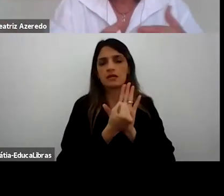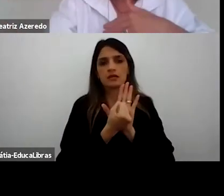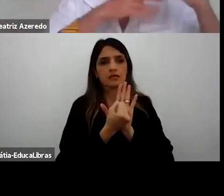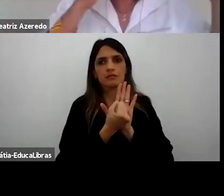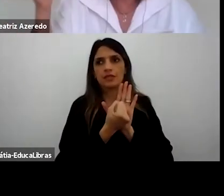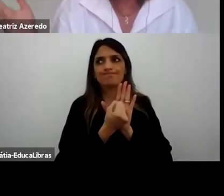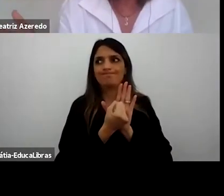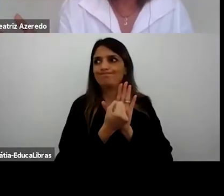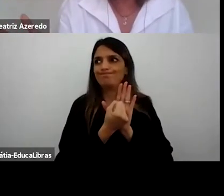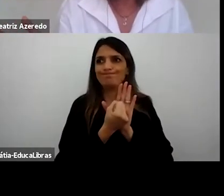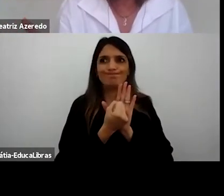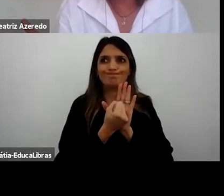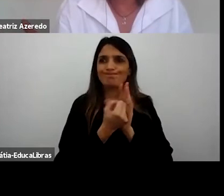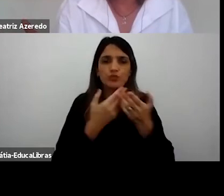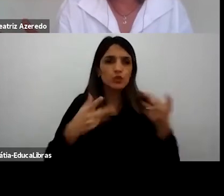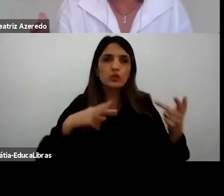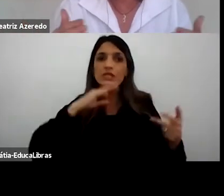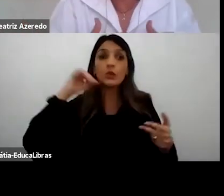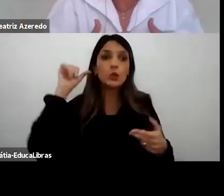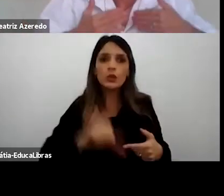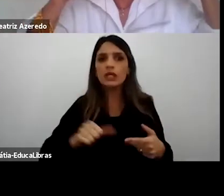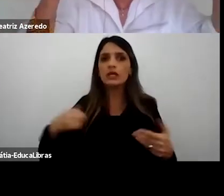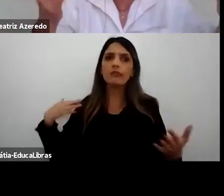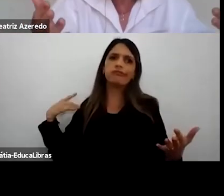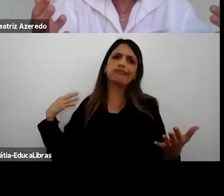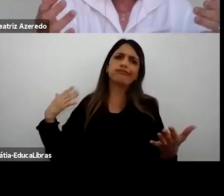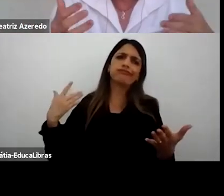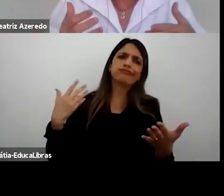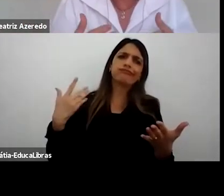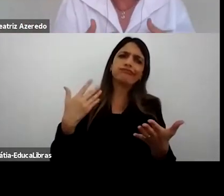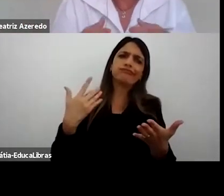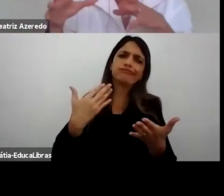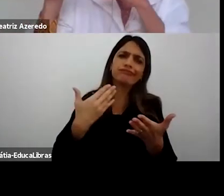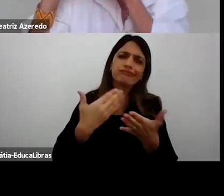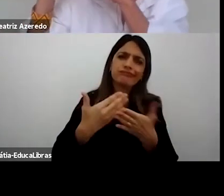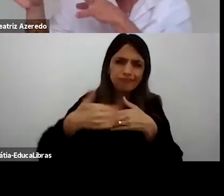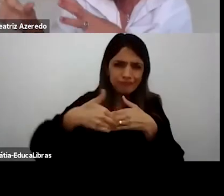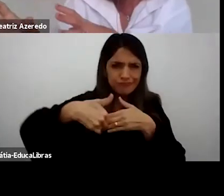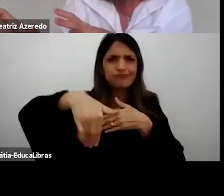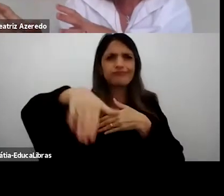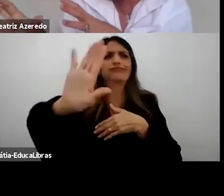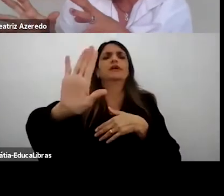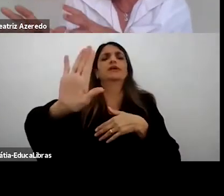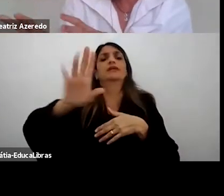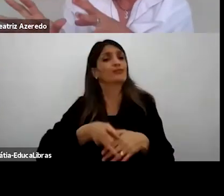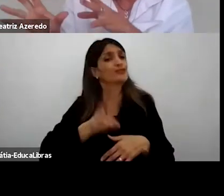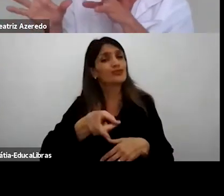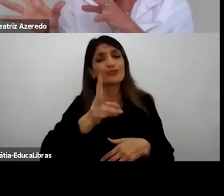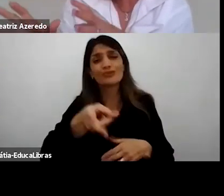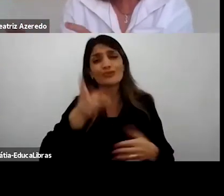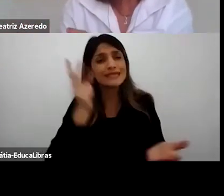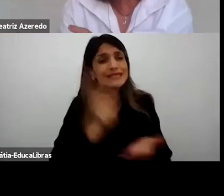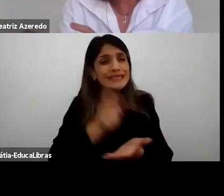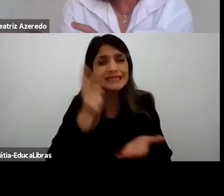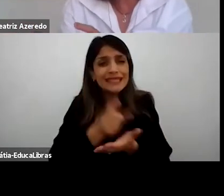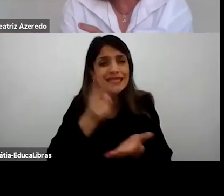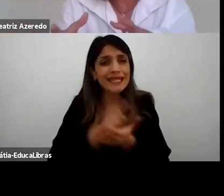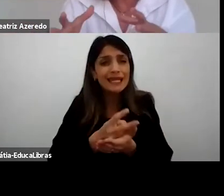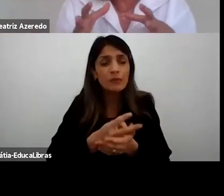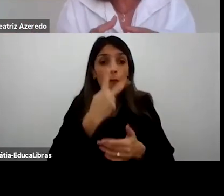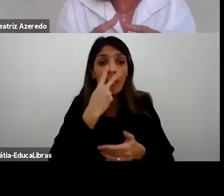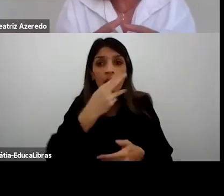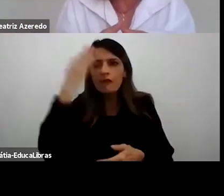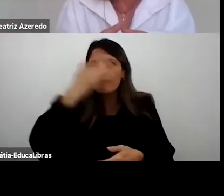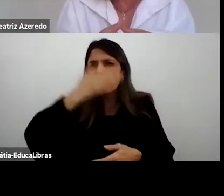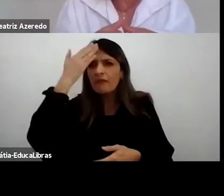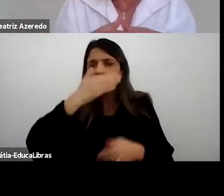acompanha durante toda a nossa história. Né? Então, a gente avança e aquilo ali continua, né, invisível para a maioria.